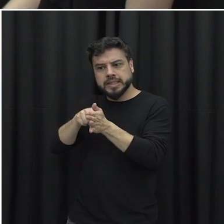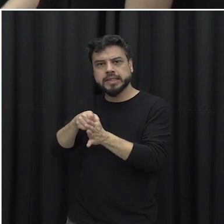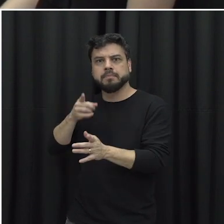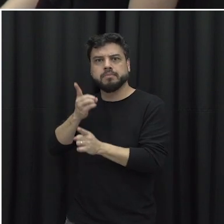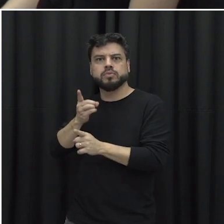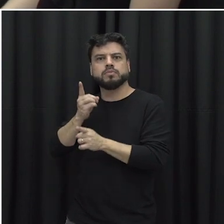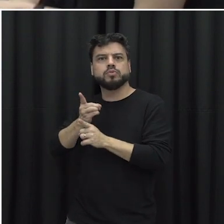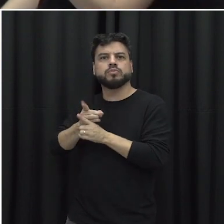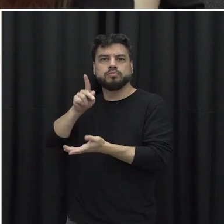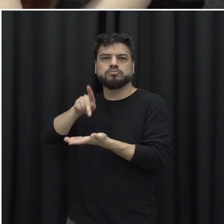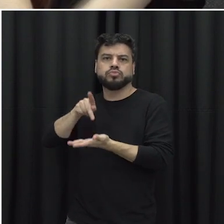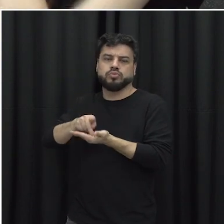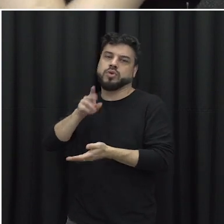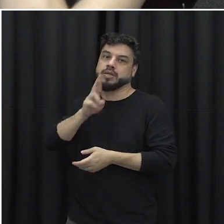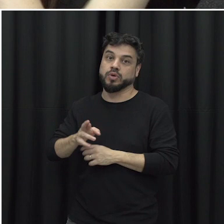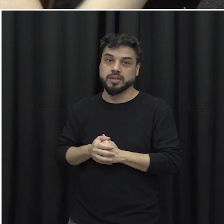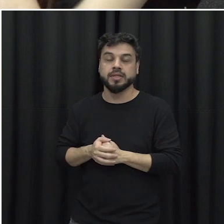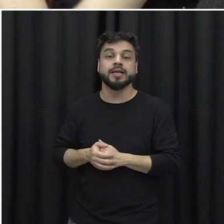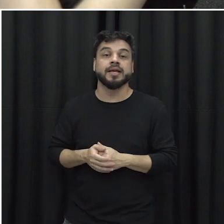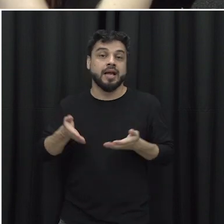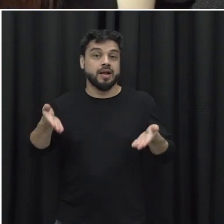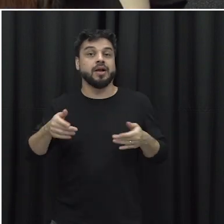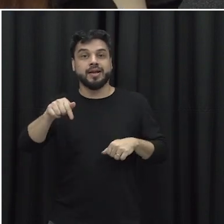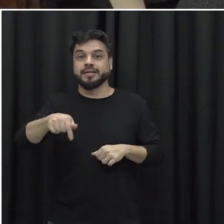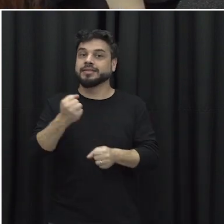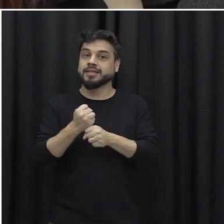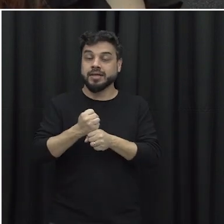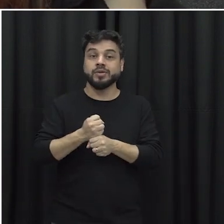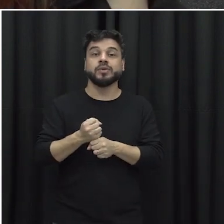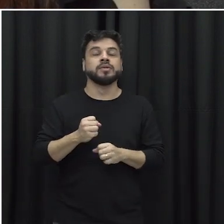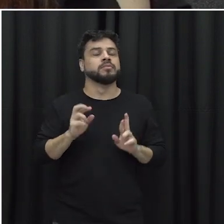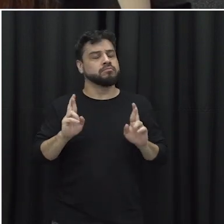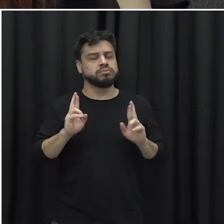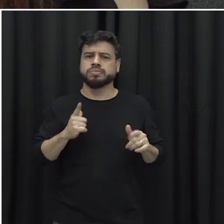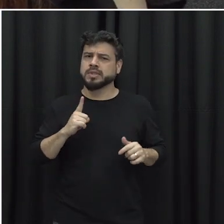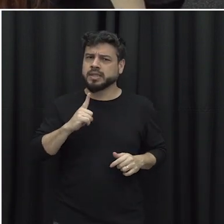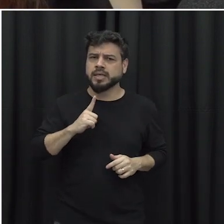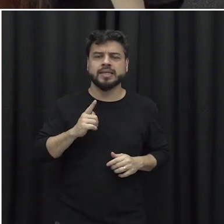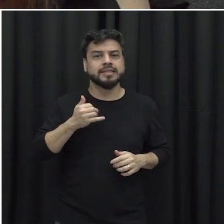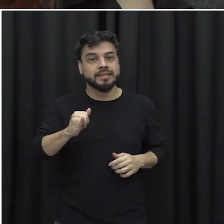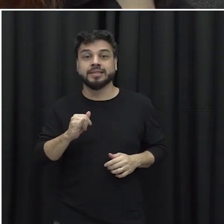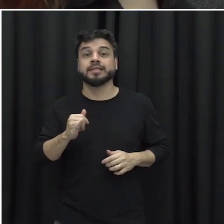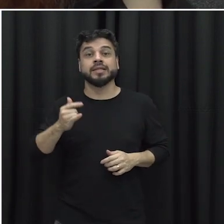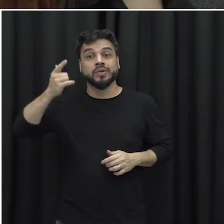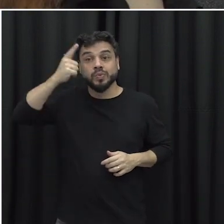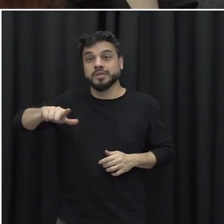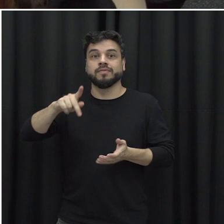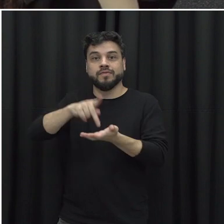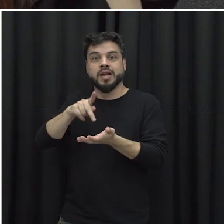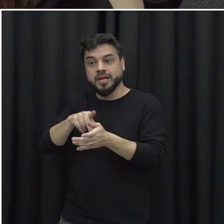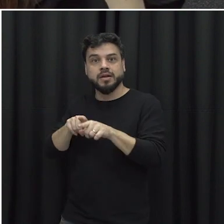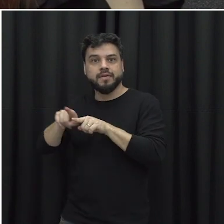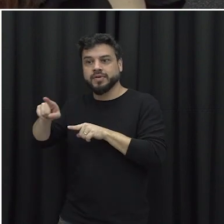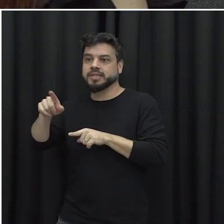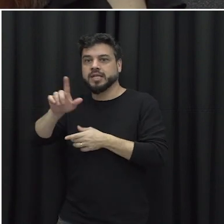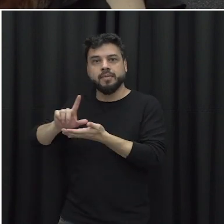resultados. Então, esse ano, a gente espera que seja um ano de grandes avanços aí dentro do nosso